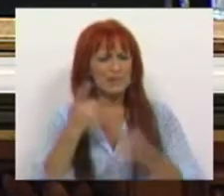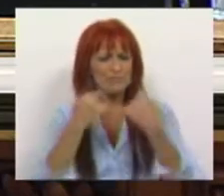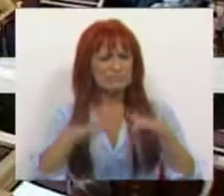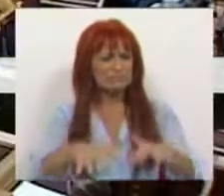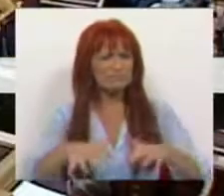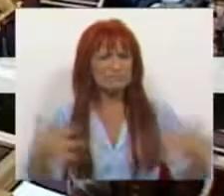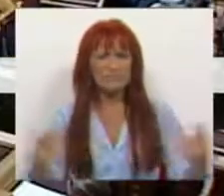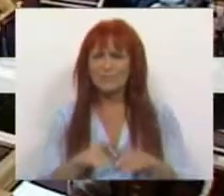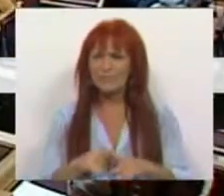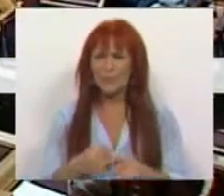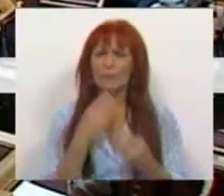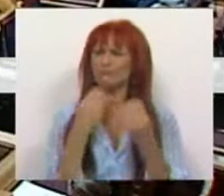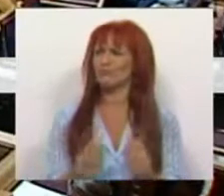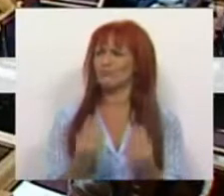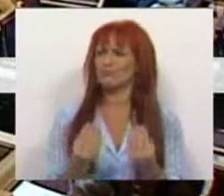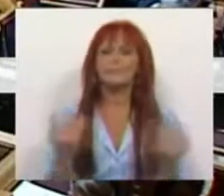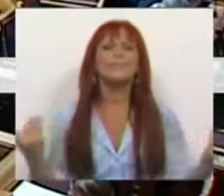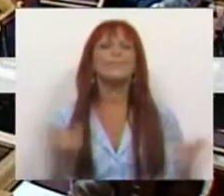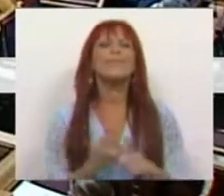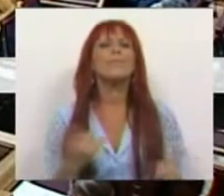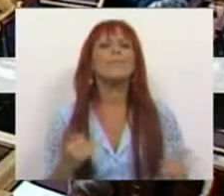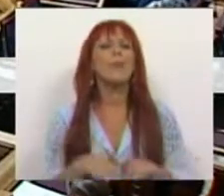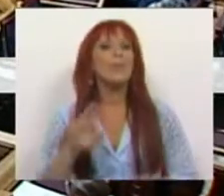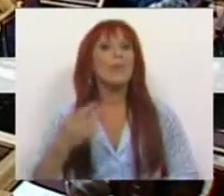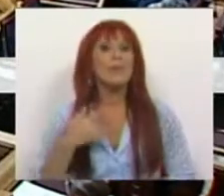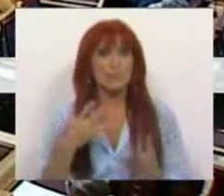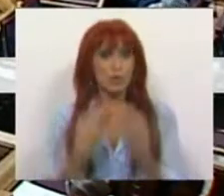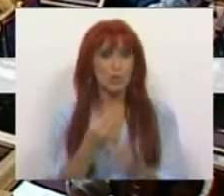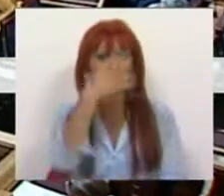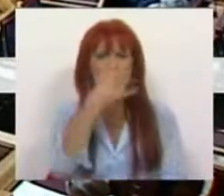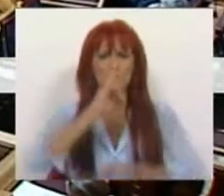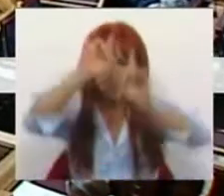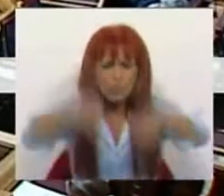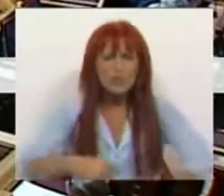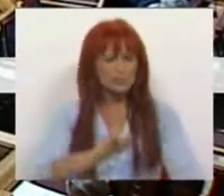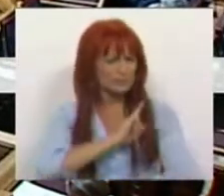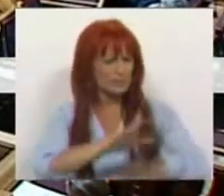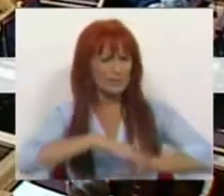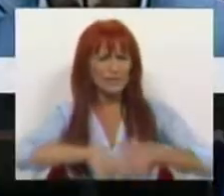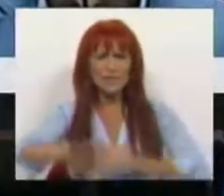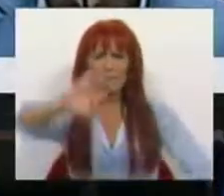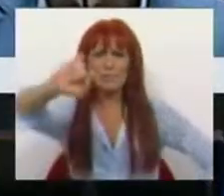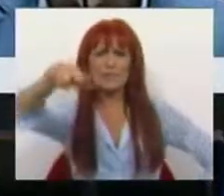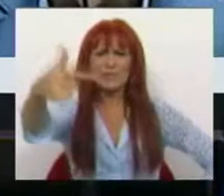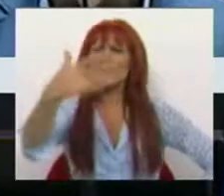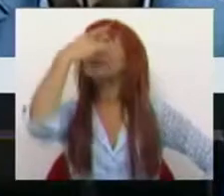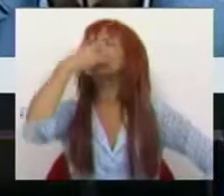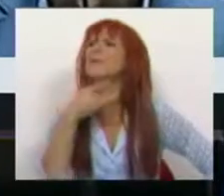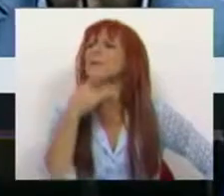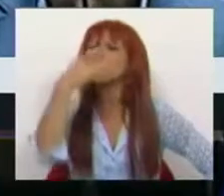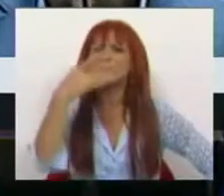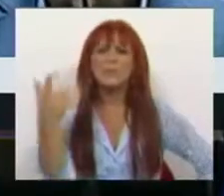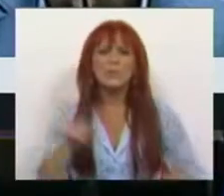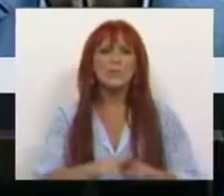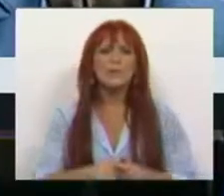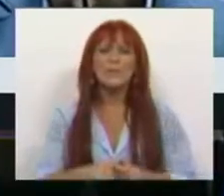plenário não deixou de ser extraordinária. Foi o PSD com Cavaco Silva iniciou a privatização da PT. Cavaco Silva,